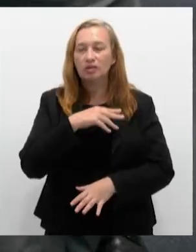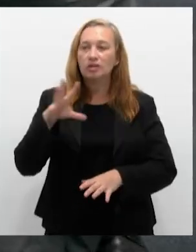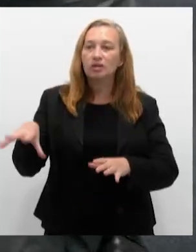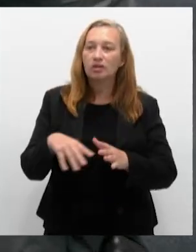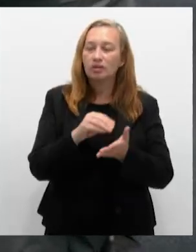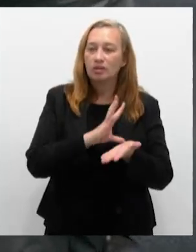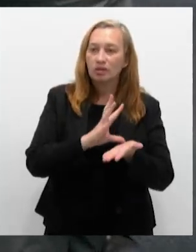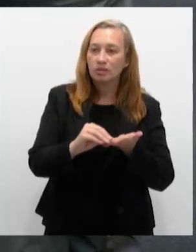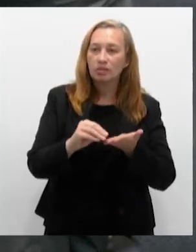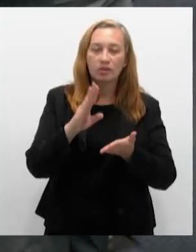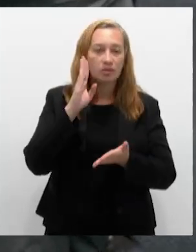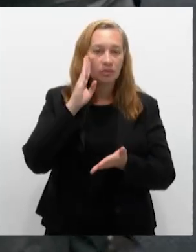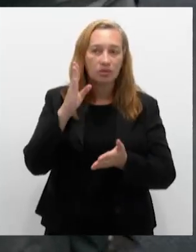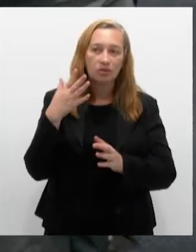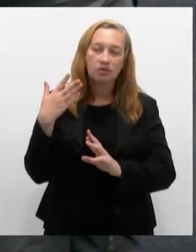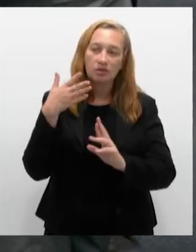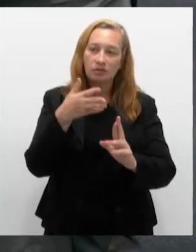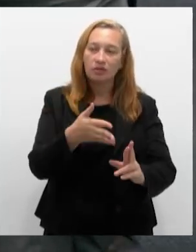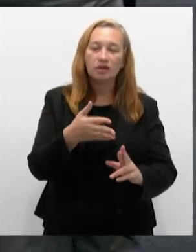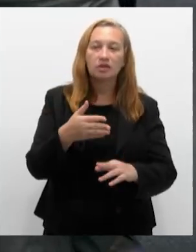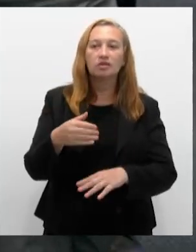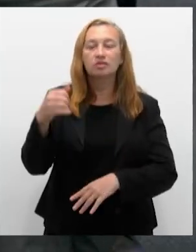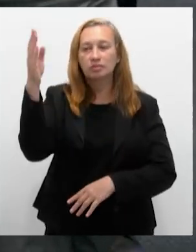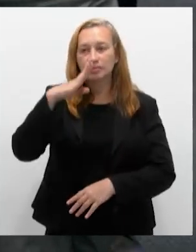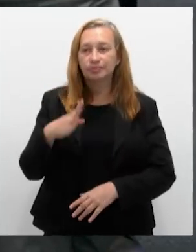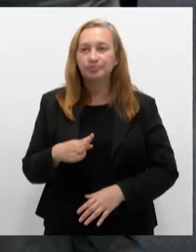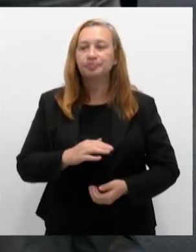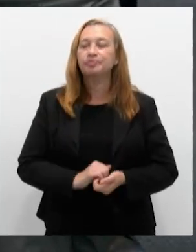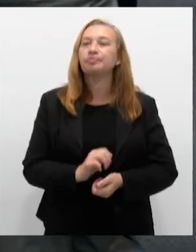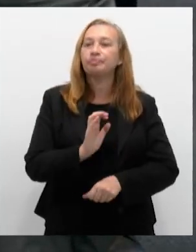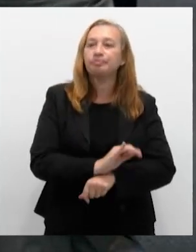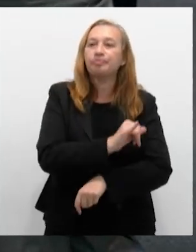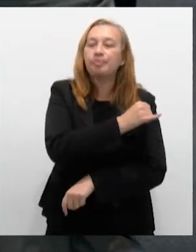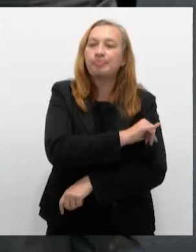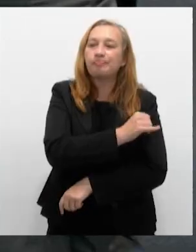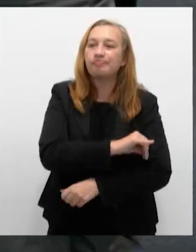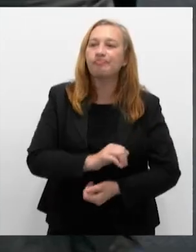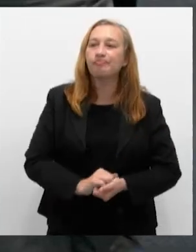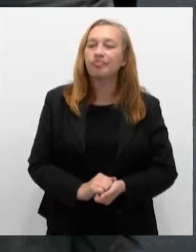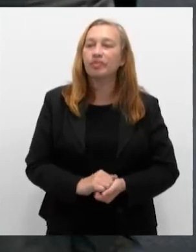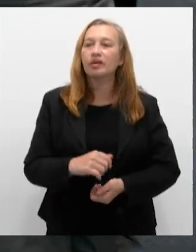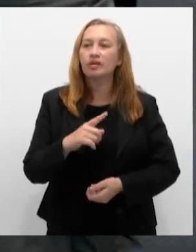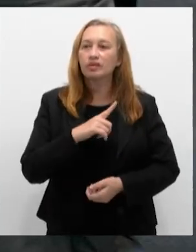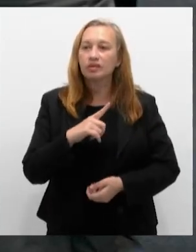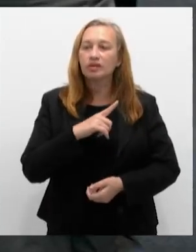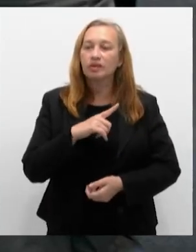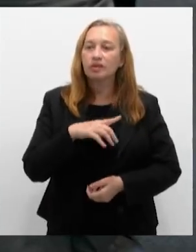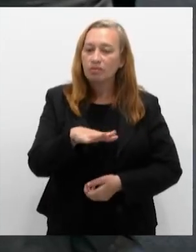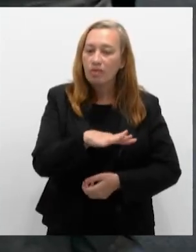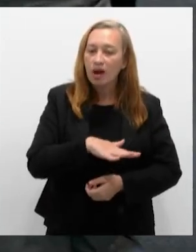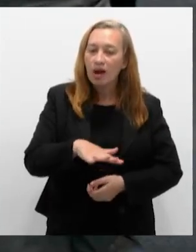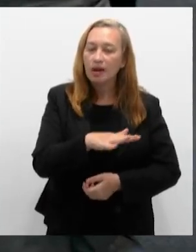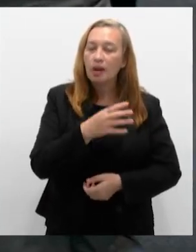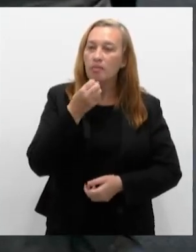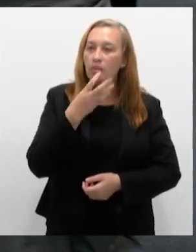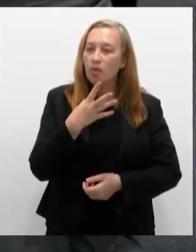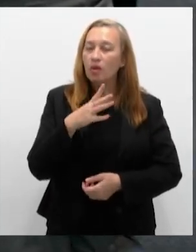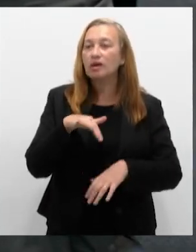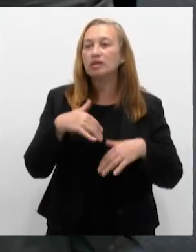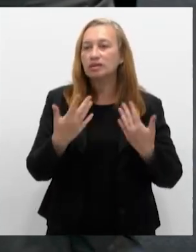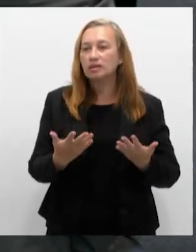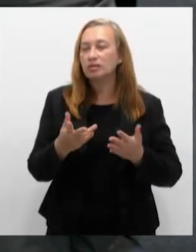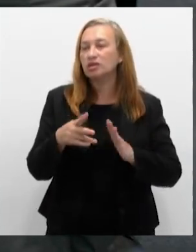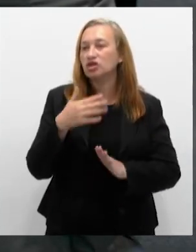ambiental no centro de prioridades do Brasil. E no estado do Rio de Janeiro tem uma costa riquíssima, né, e tão vulnerável, esse tipo de